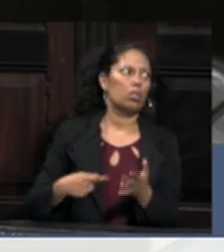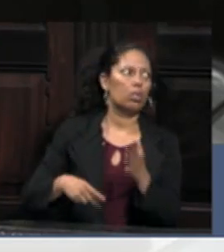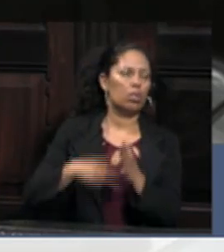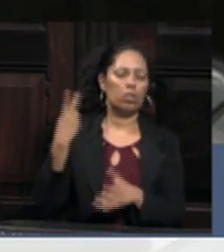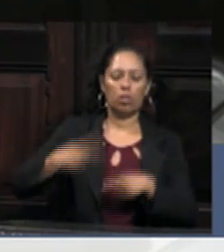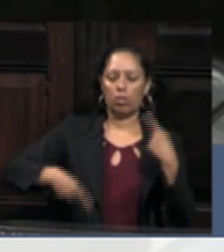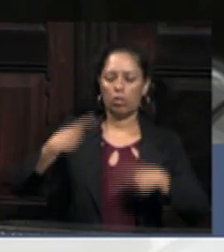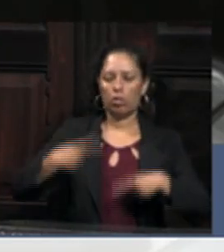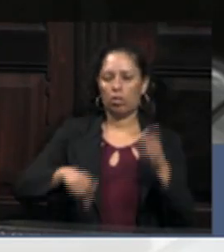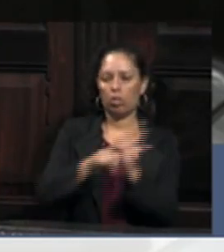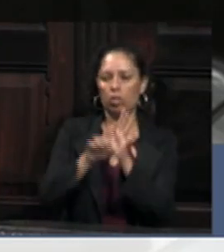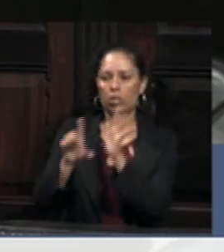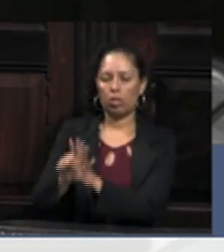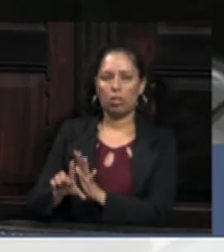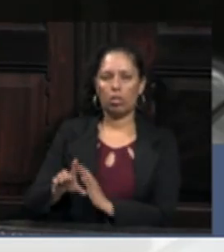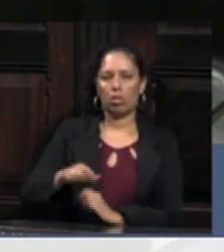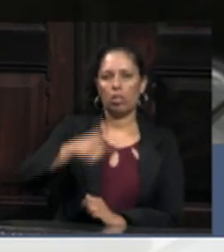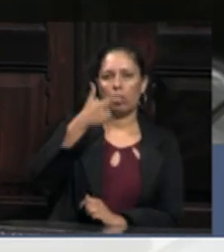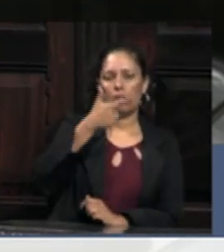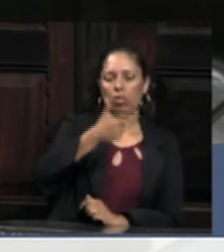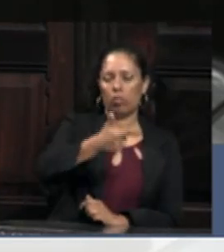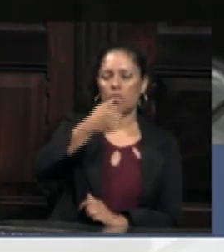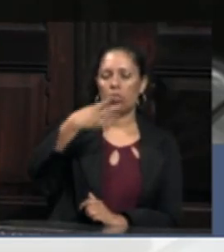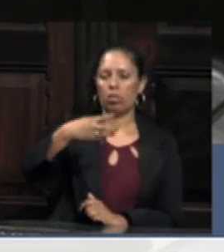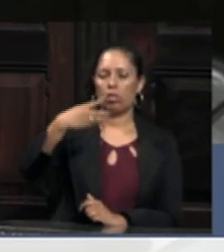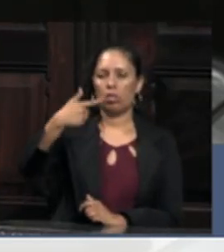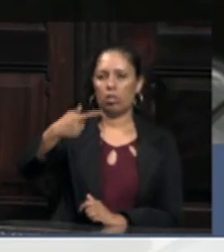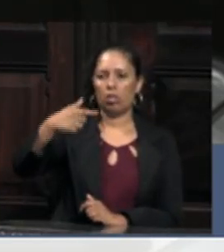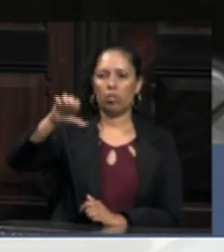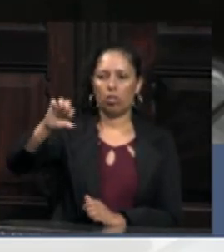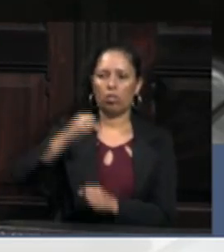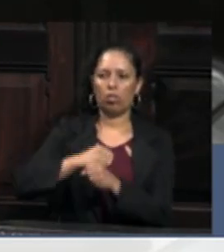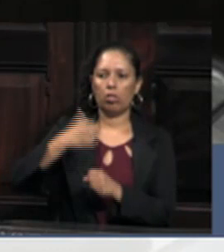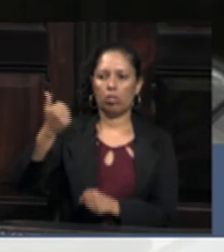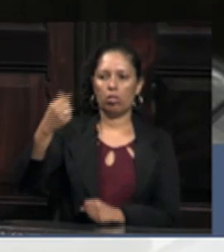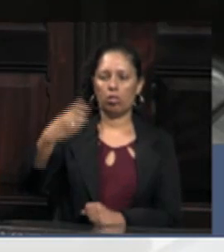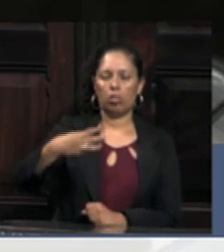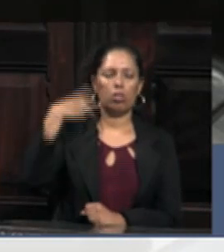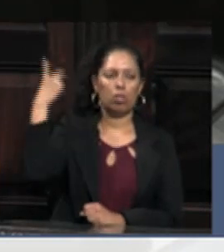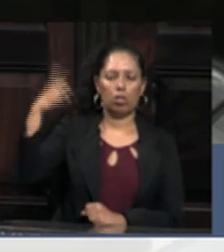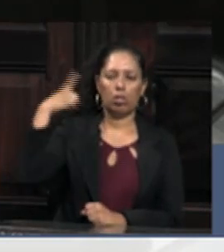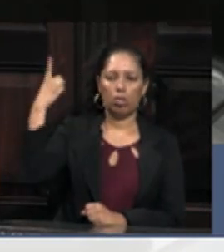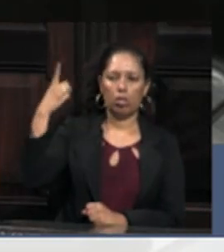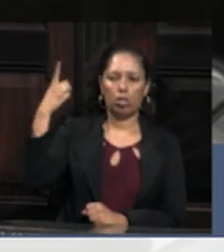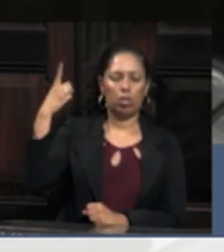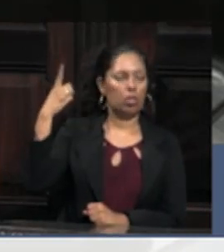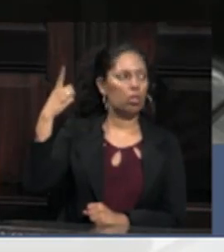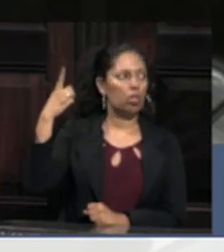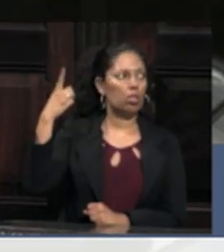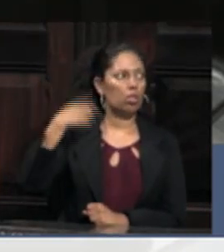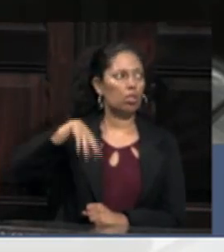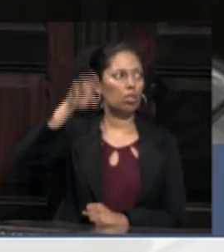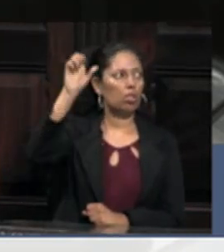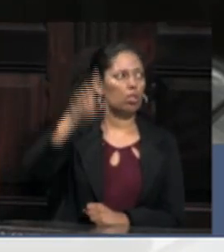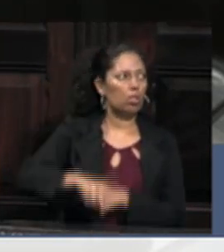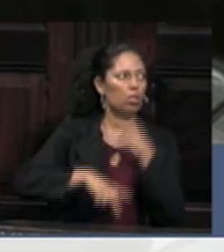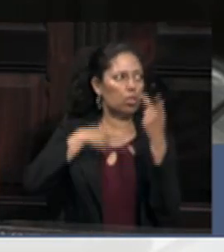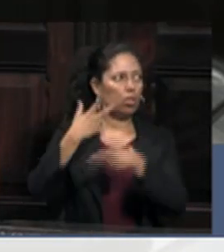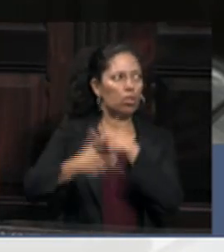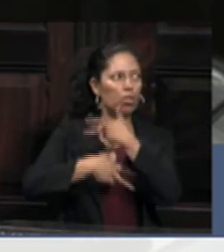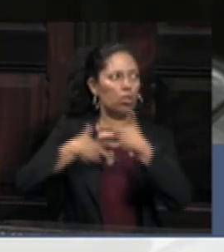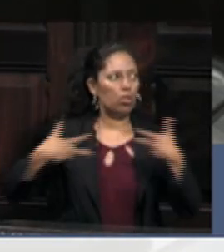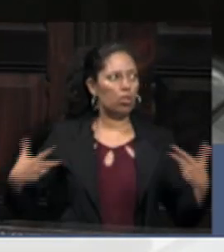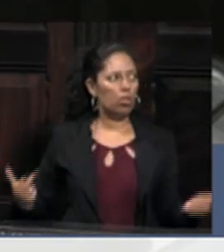discussão, redação do vencido, projeto de lei 2479-A de 2013, de autoria do deputado Bebeto, que dispõe sobre as sanções que deverão